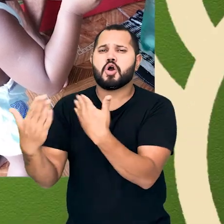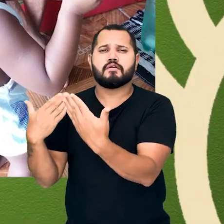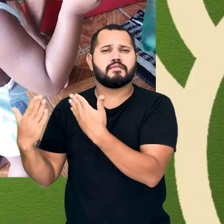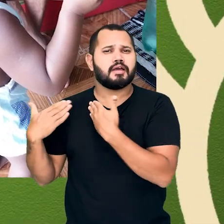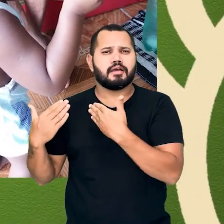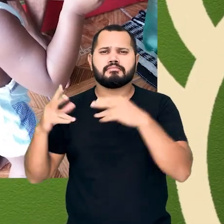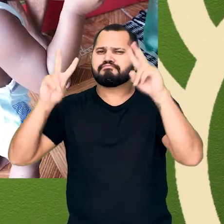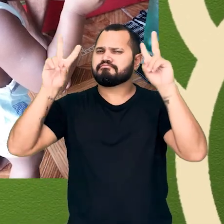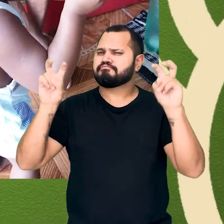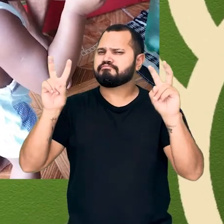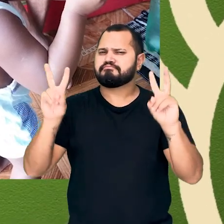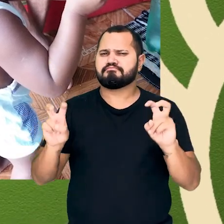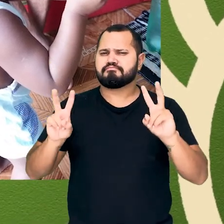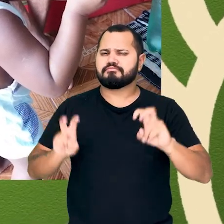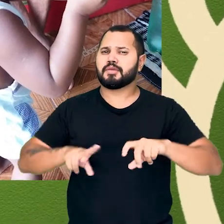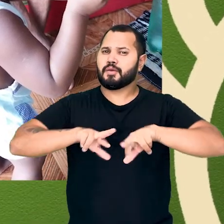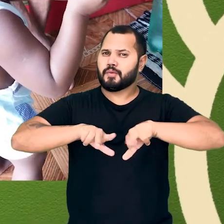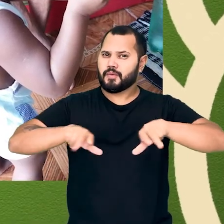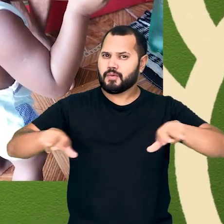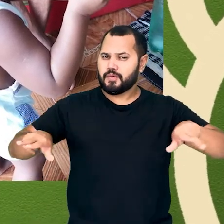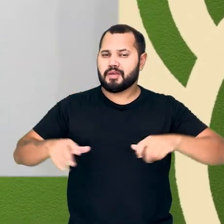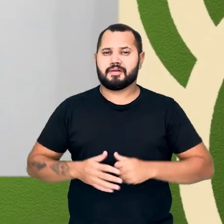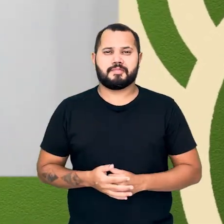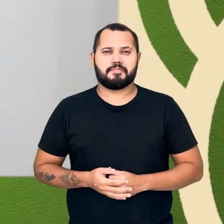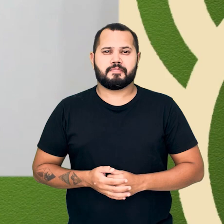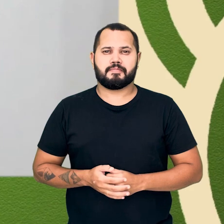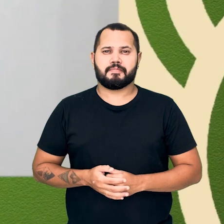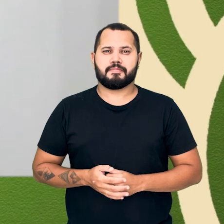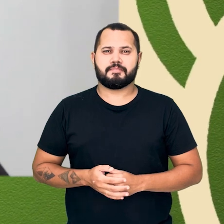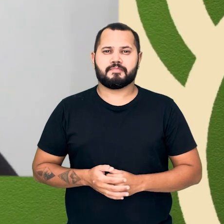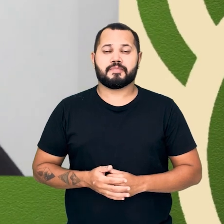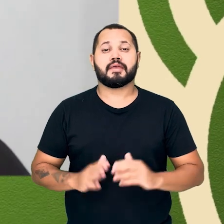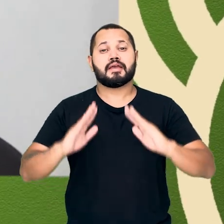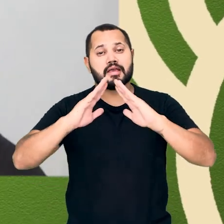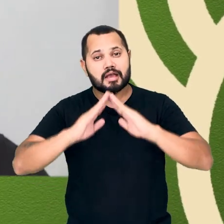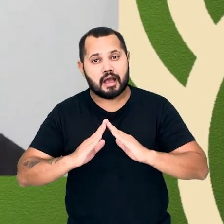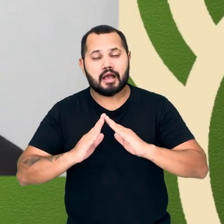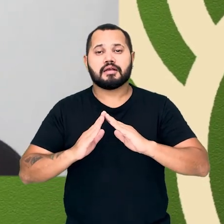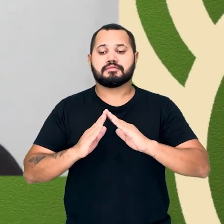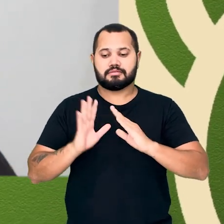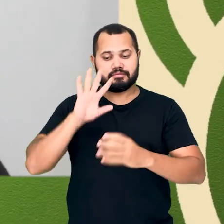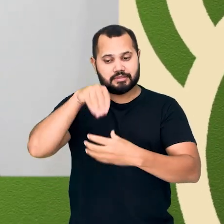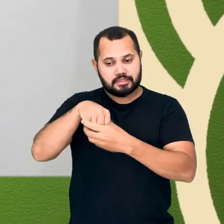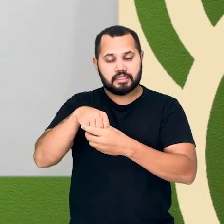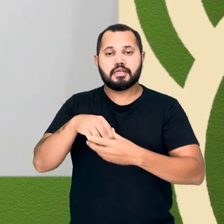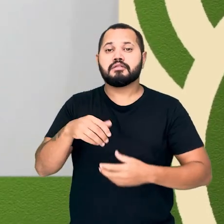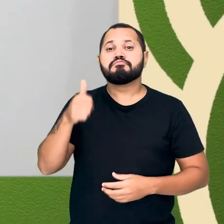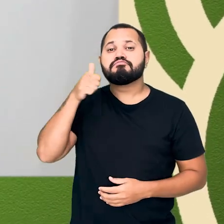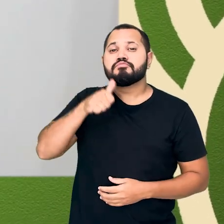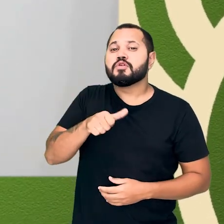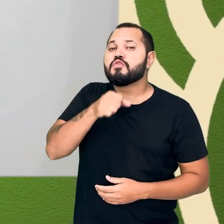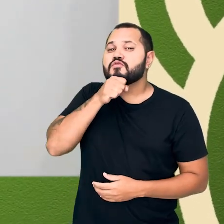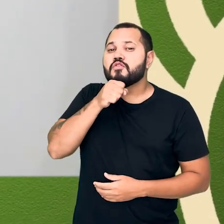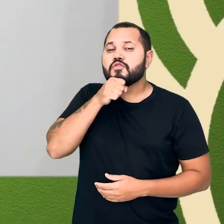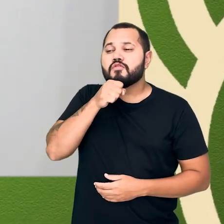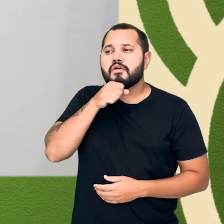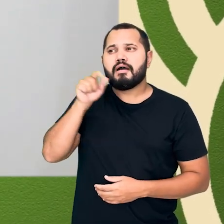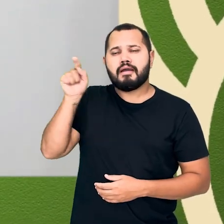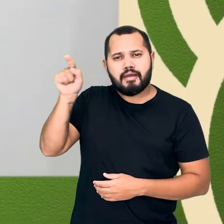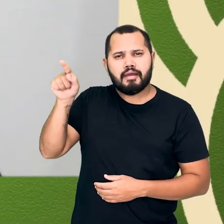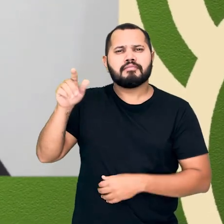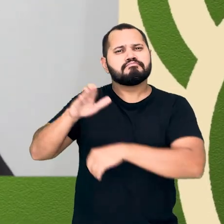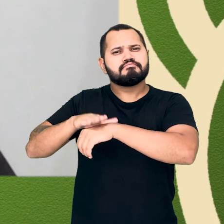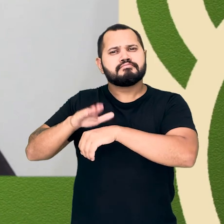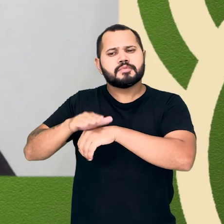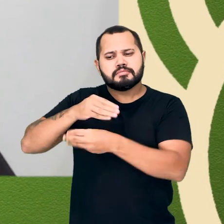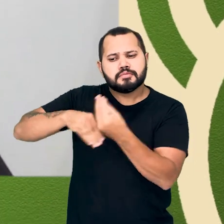conversa sobre todos os assuntos. E em casa, a vovó, ela